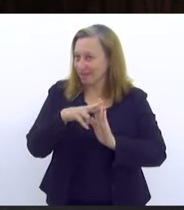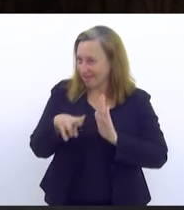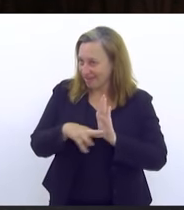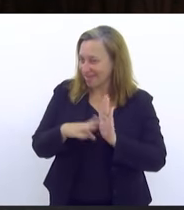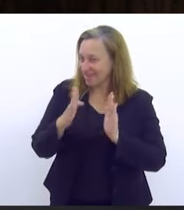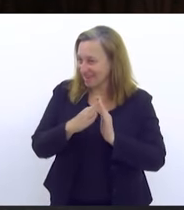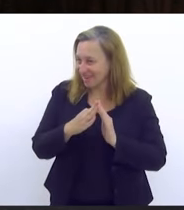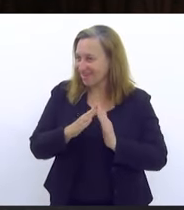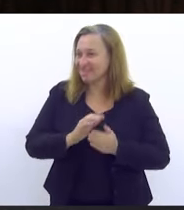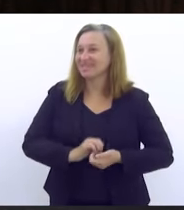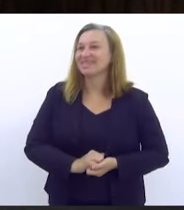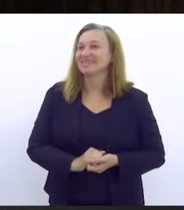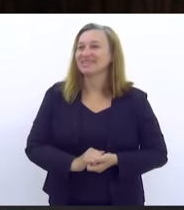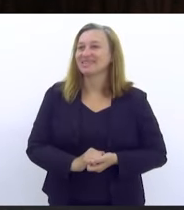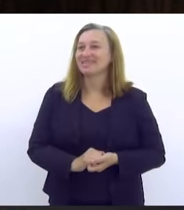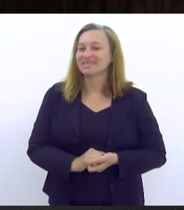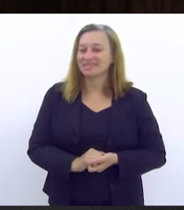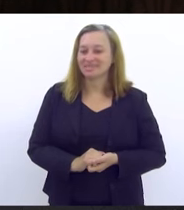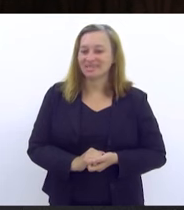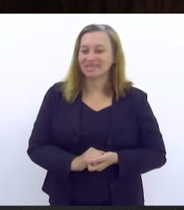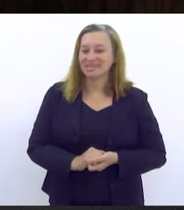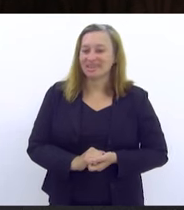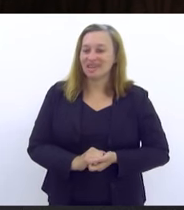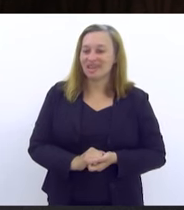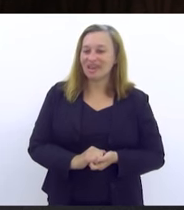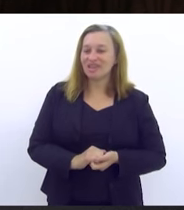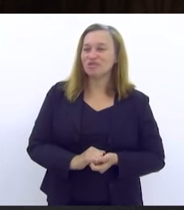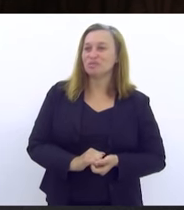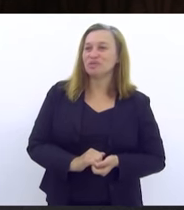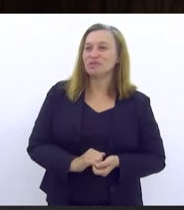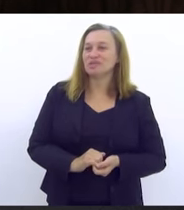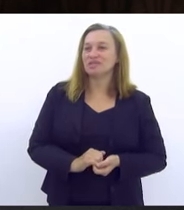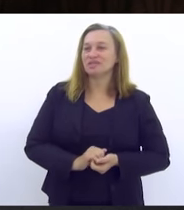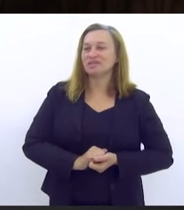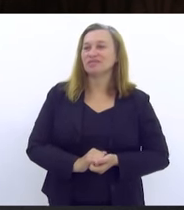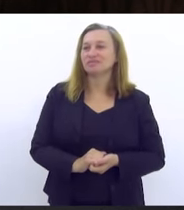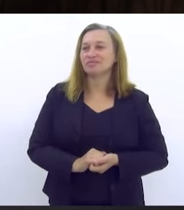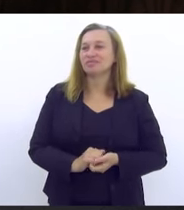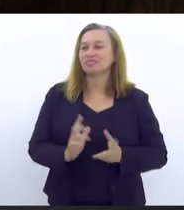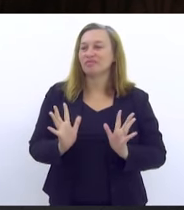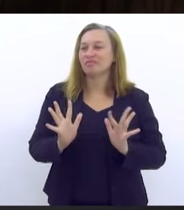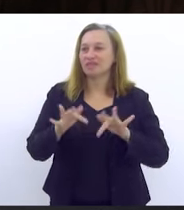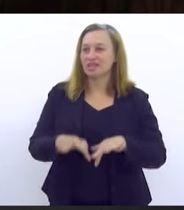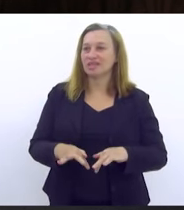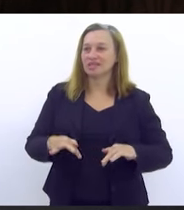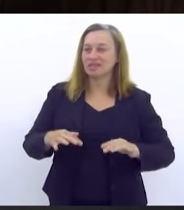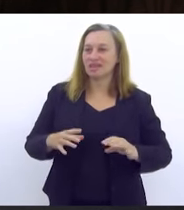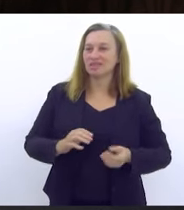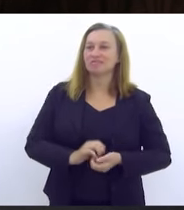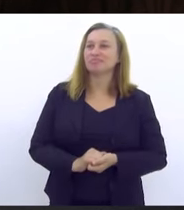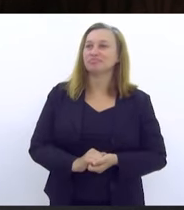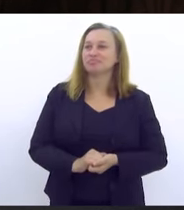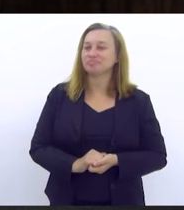casa. A última palavra é da autoridade, para fechar com chave de ouro, né?